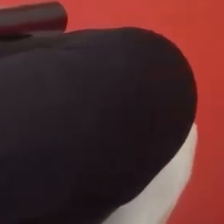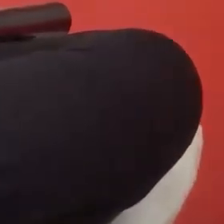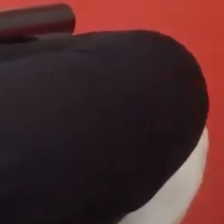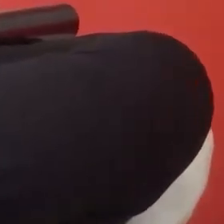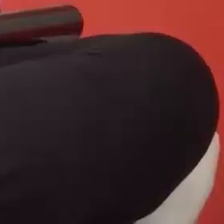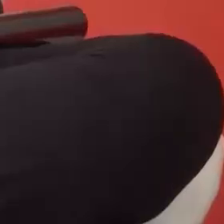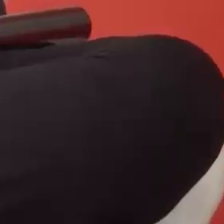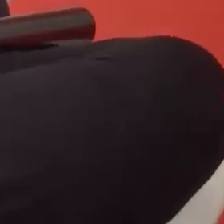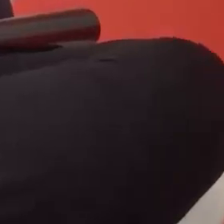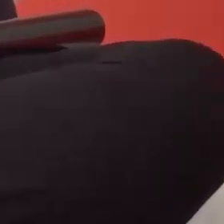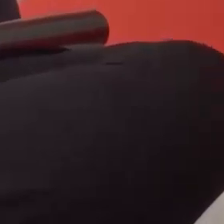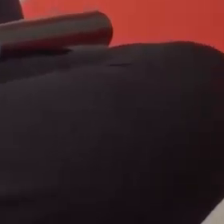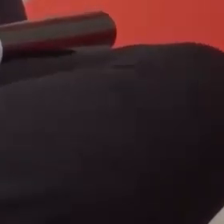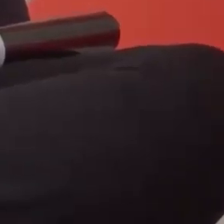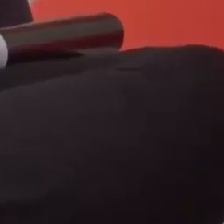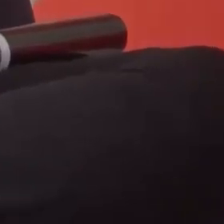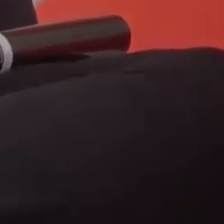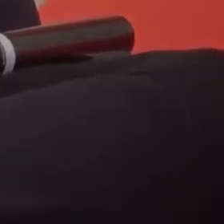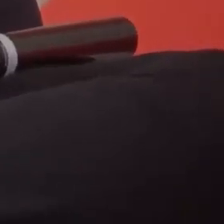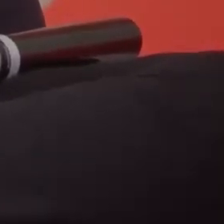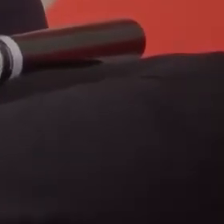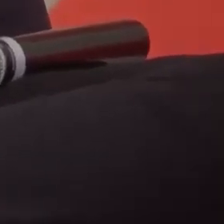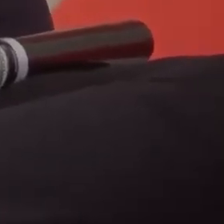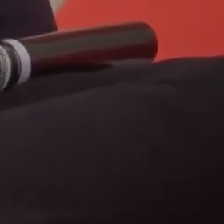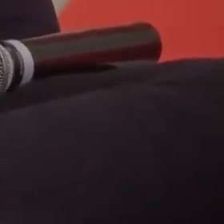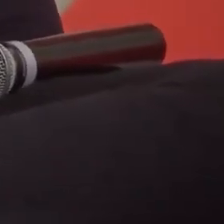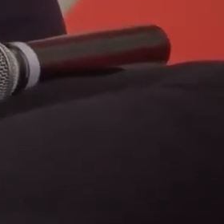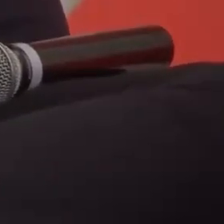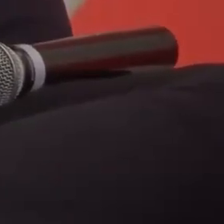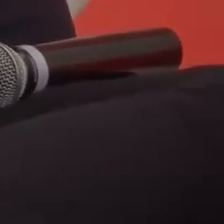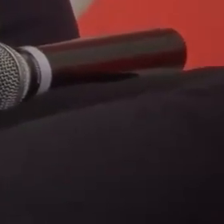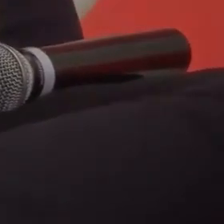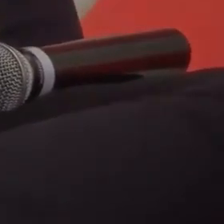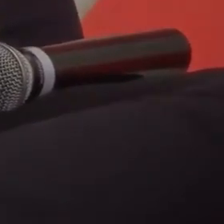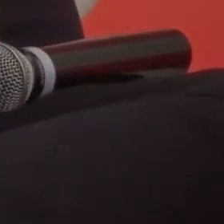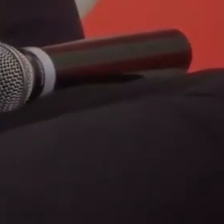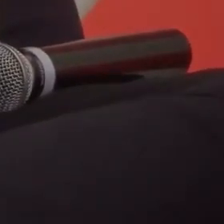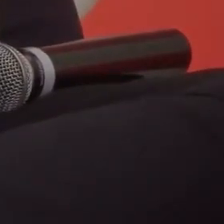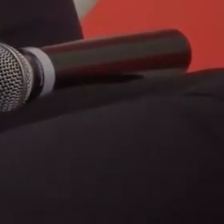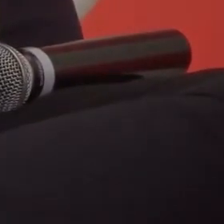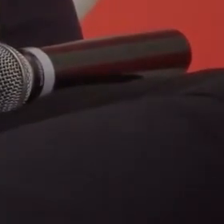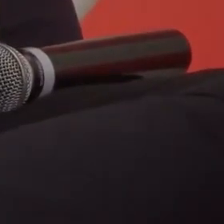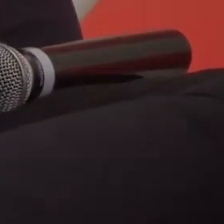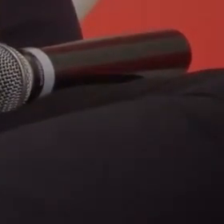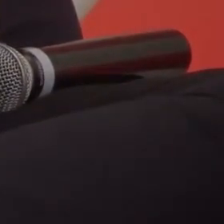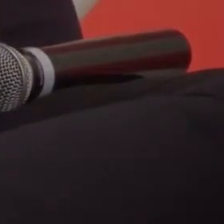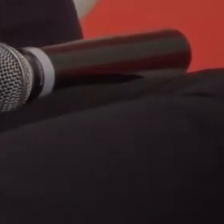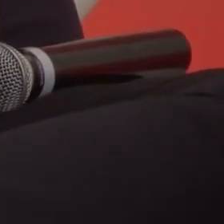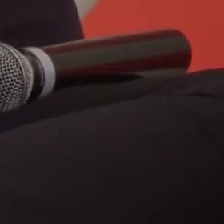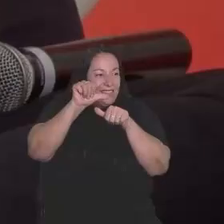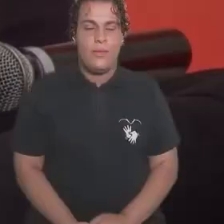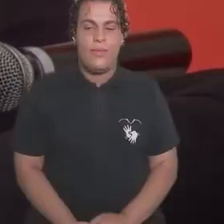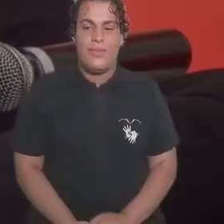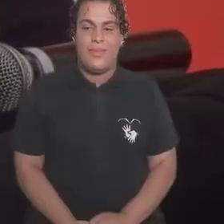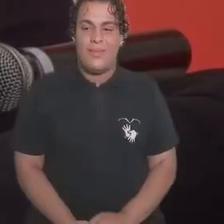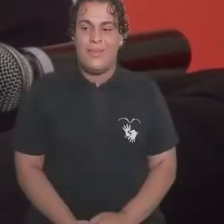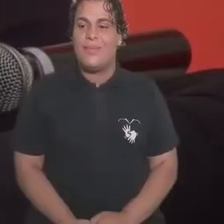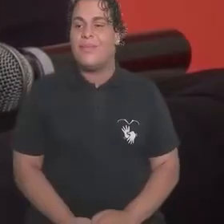com as crianças. E quando eu vi o desenho, eu peguei e falei, não, mas ele foi em cima, né? Até a pintinha que minha filha tem